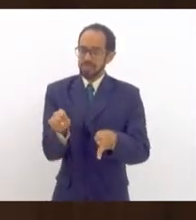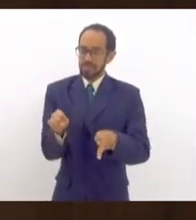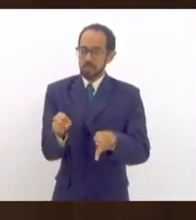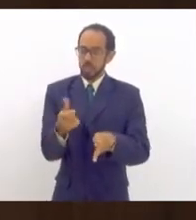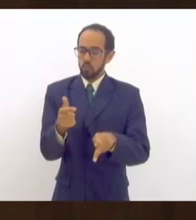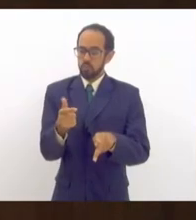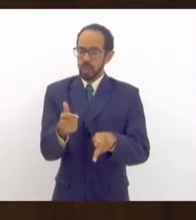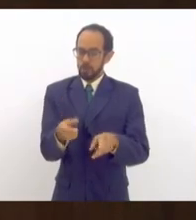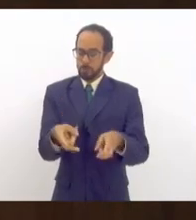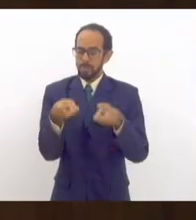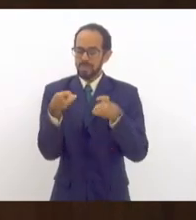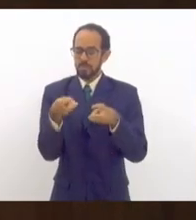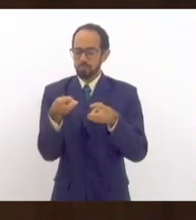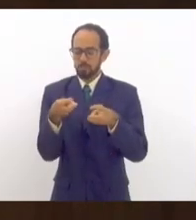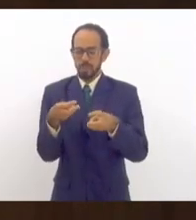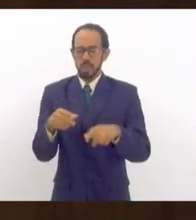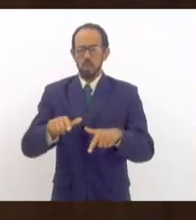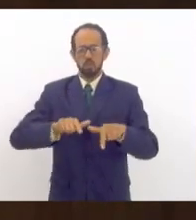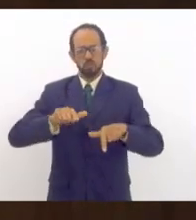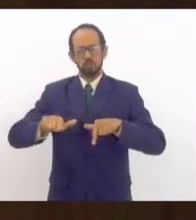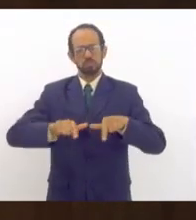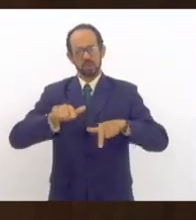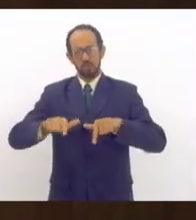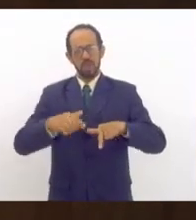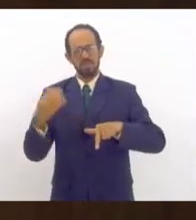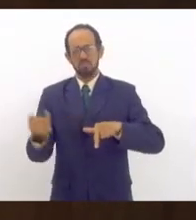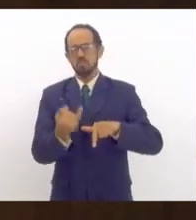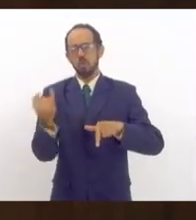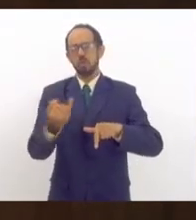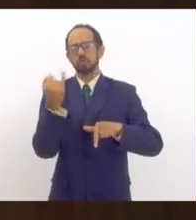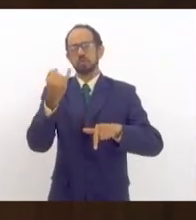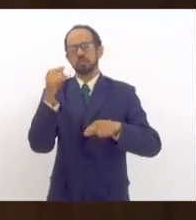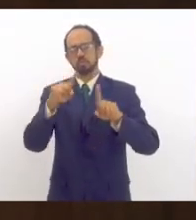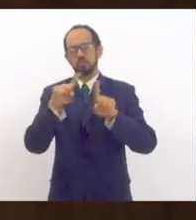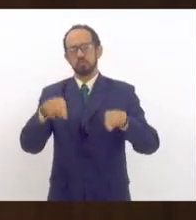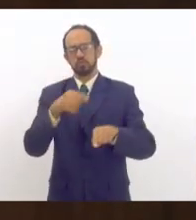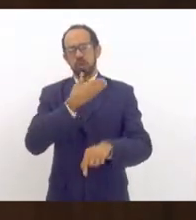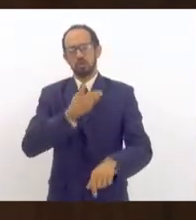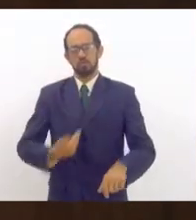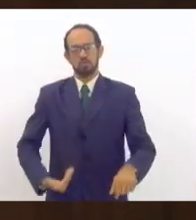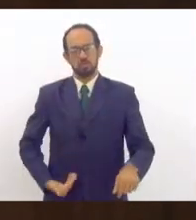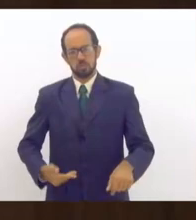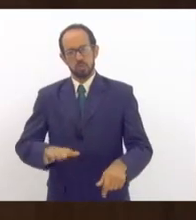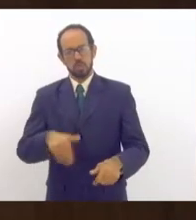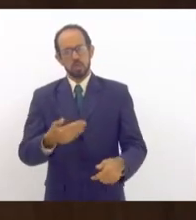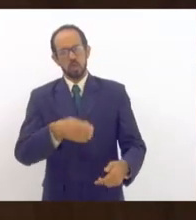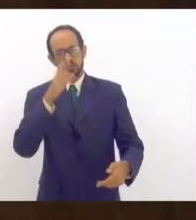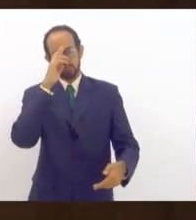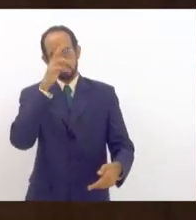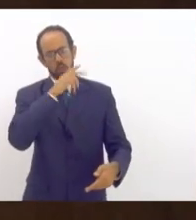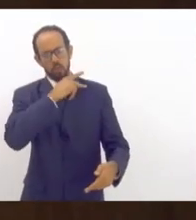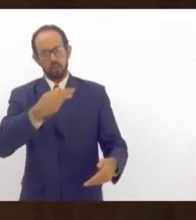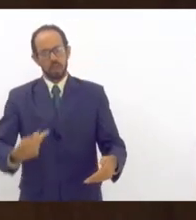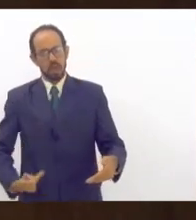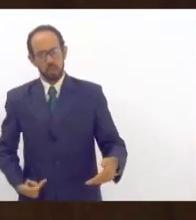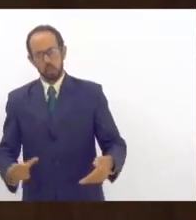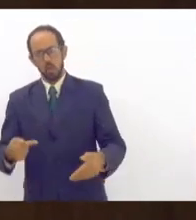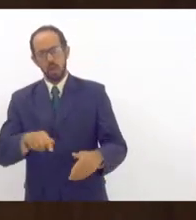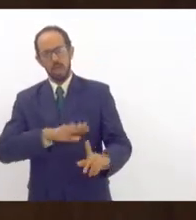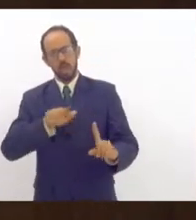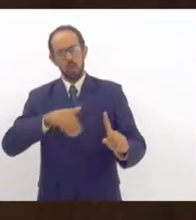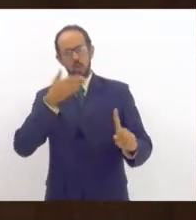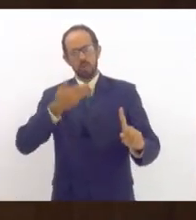trabalho valoroso dos Servidores Públicos Então o senhor Governador conheça a importância do servidores